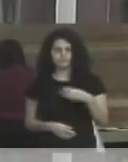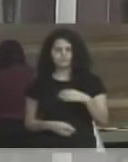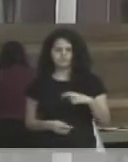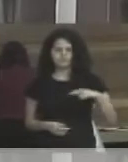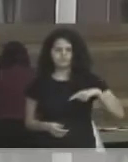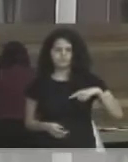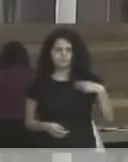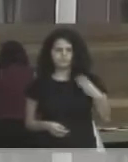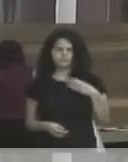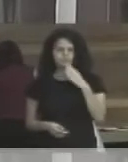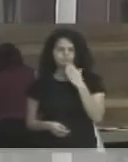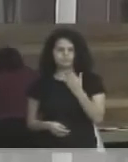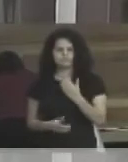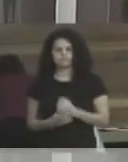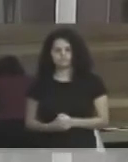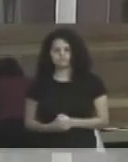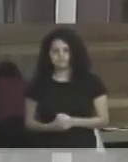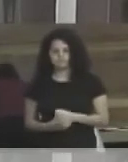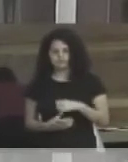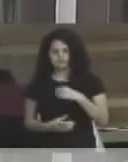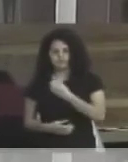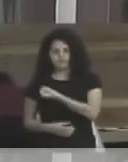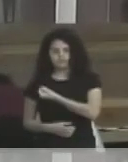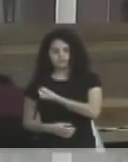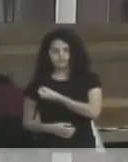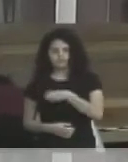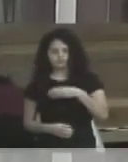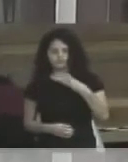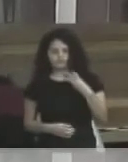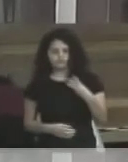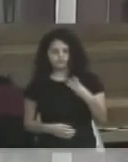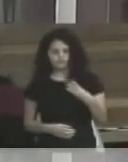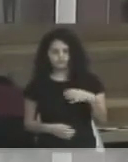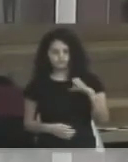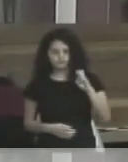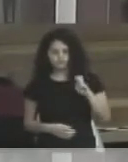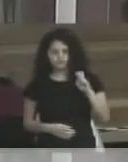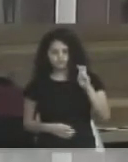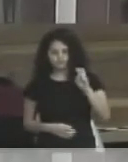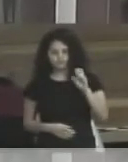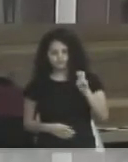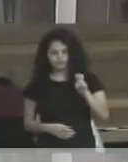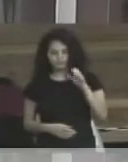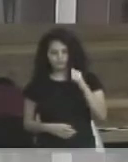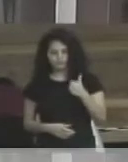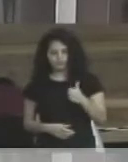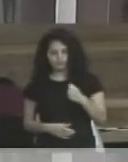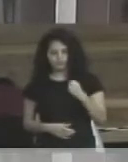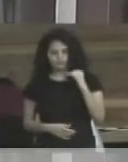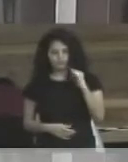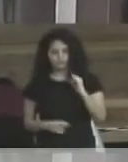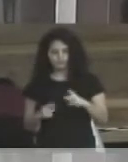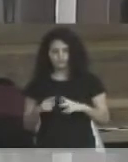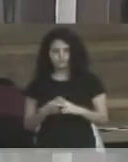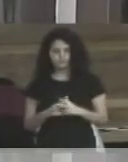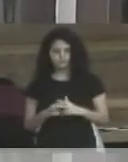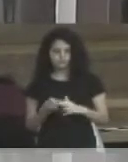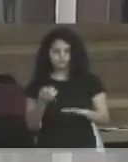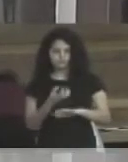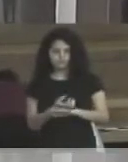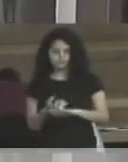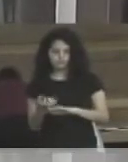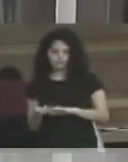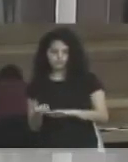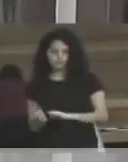sobre todas, vou falar sobre algumas. A indicação 4.551, da reforma da praça na Rua da Itanema, em frente ao Bar do Chuveiro.